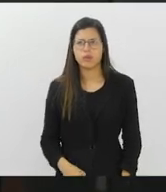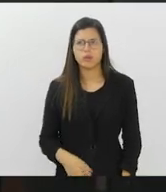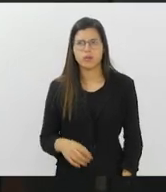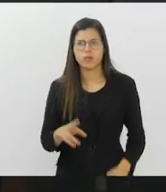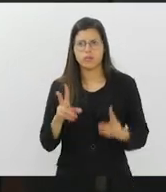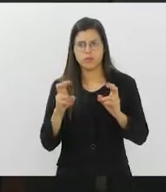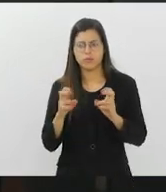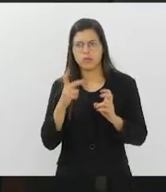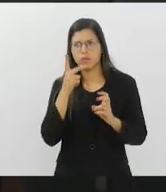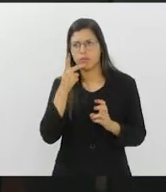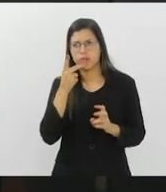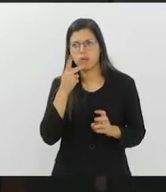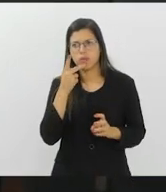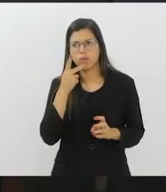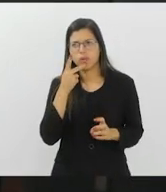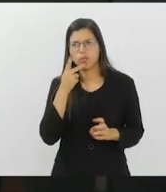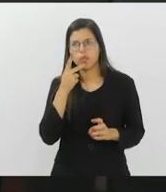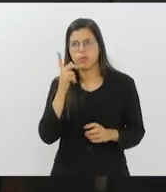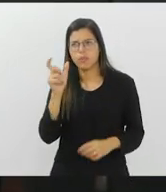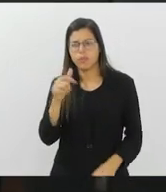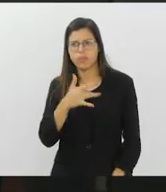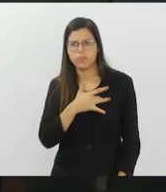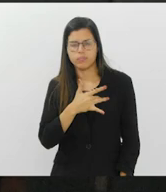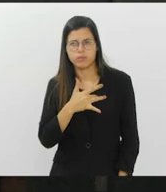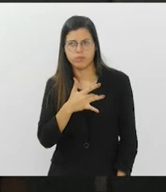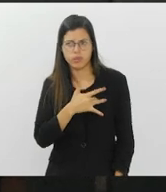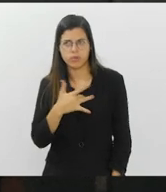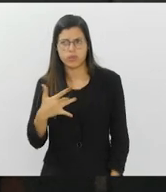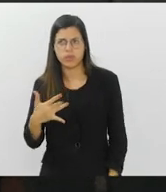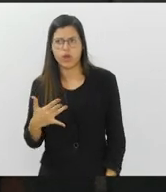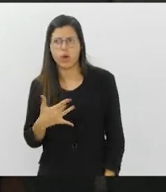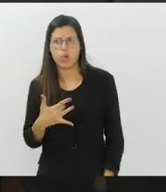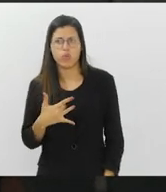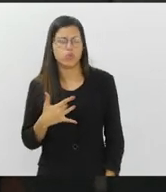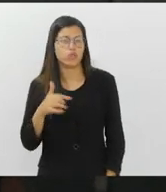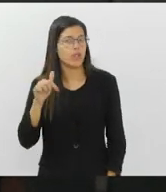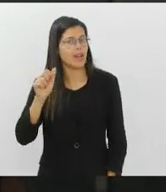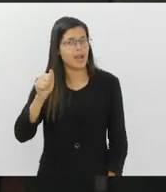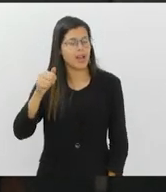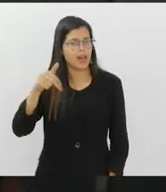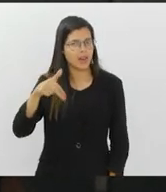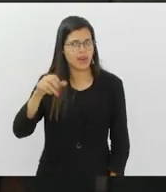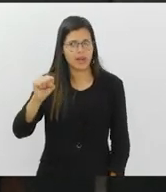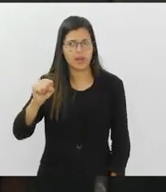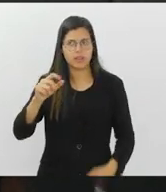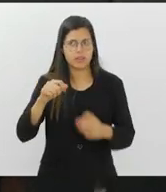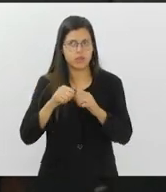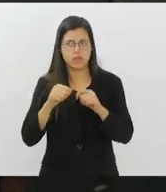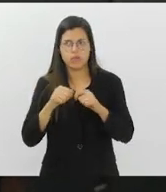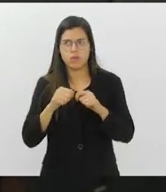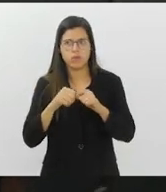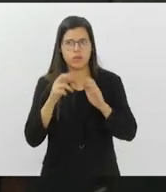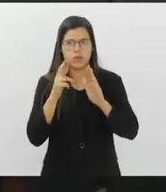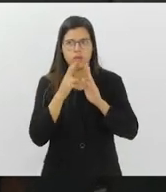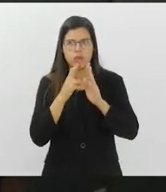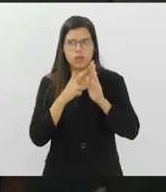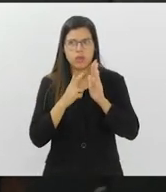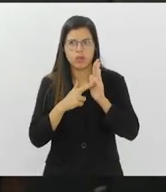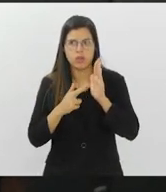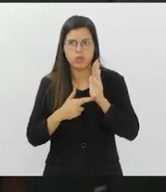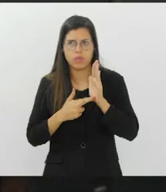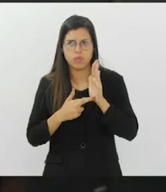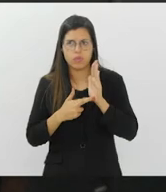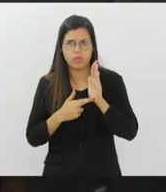mencionada sobre o plano subsegmentado, ou algo nesse sentido, a agência não fez qualquer tipo de regulação com relação